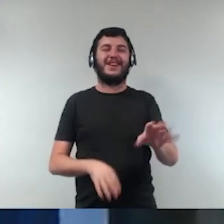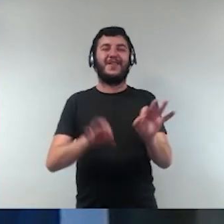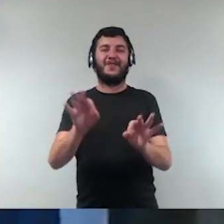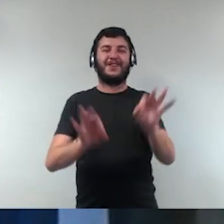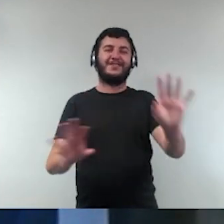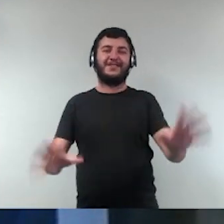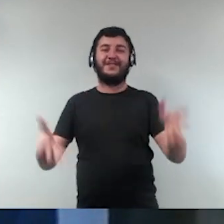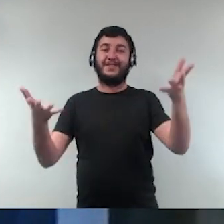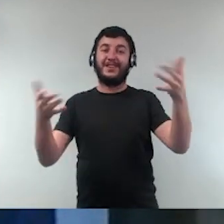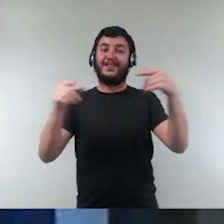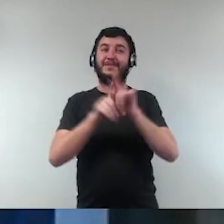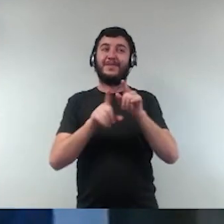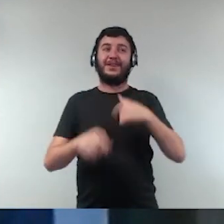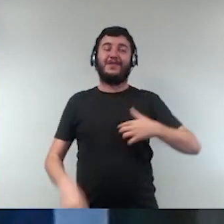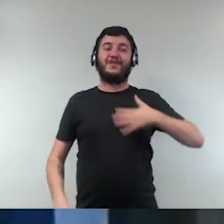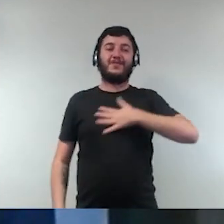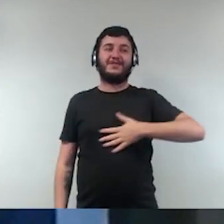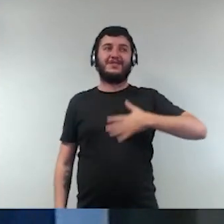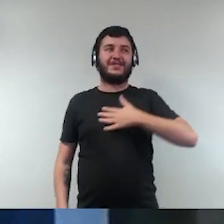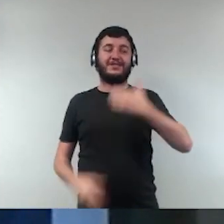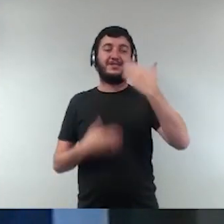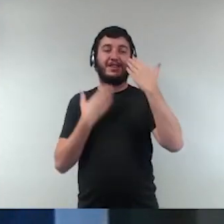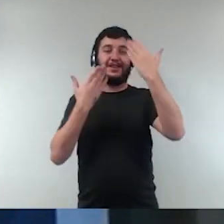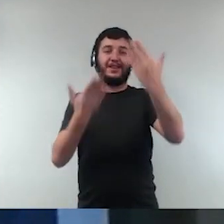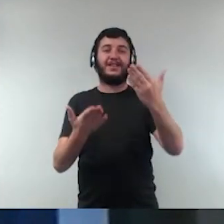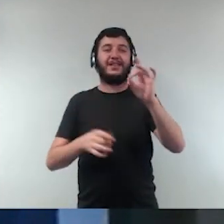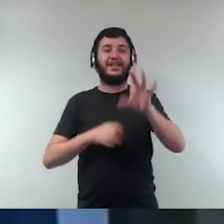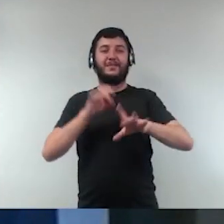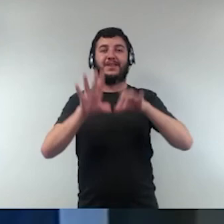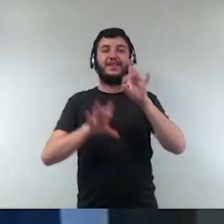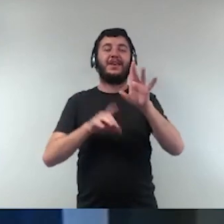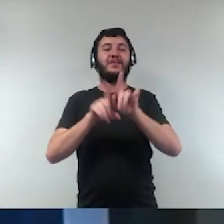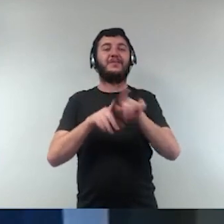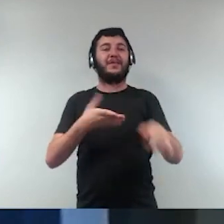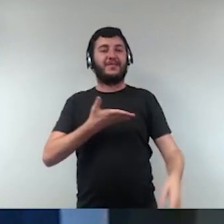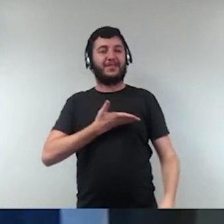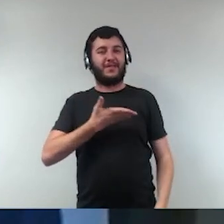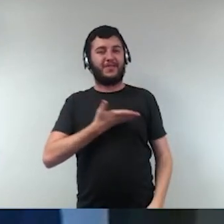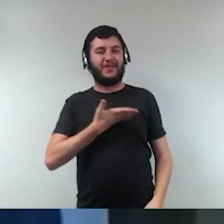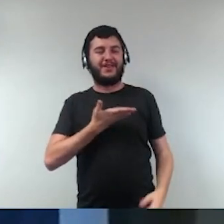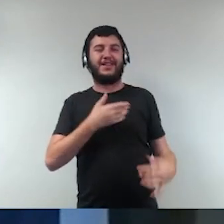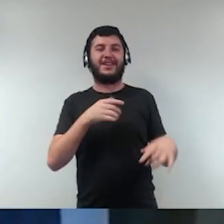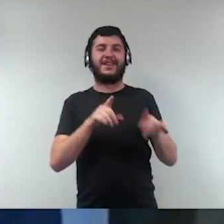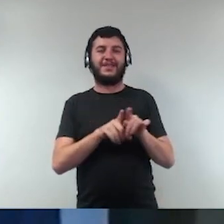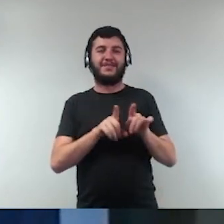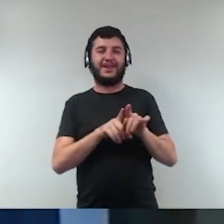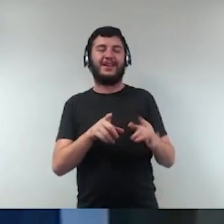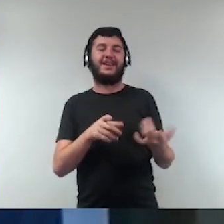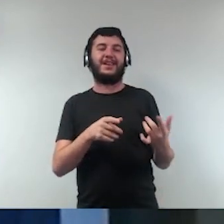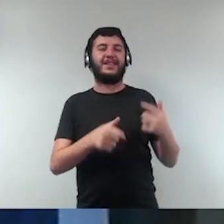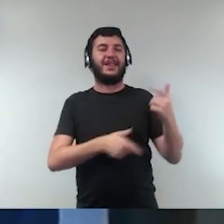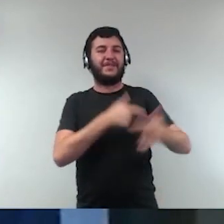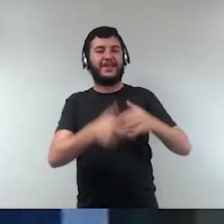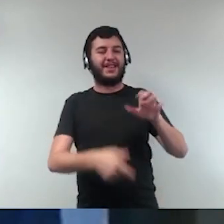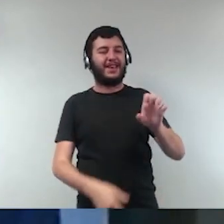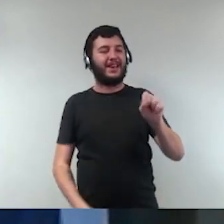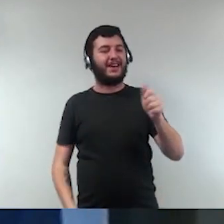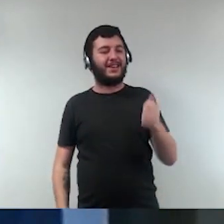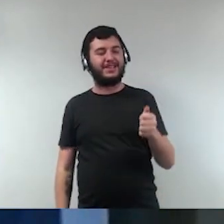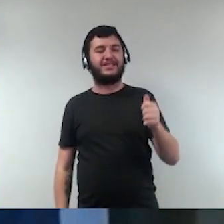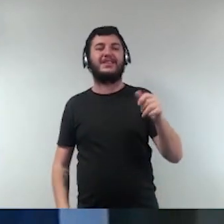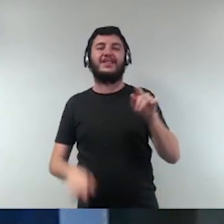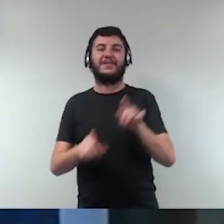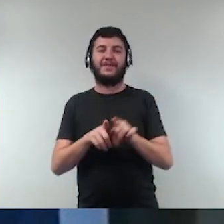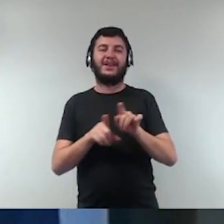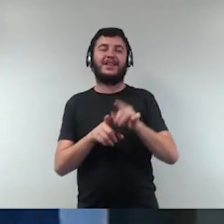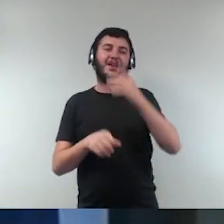evento. Também gostaria aqui de deixar um agradecimento especial aos meus colegas dirigentes de ESA, na pessoa da Luciana e